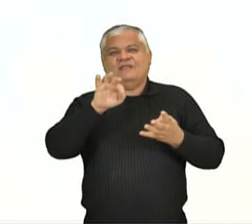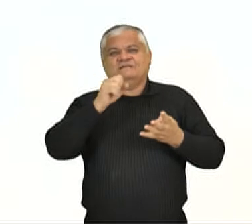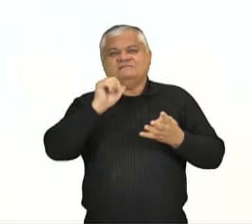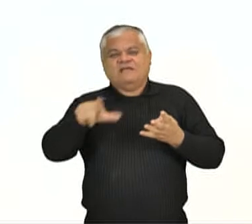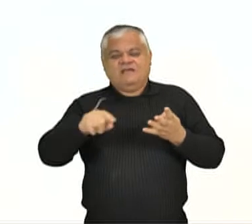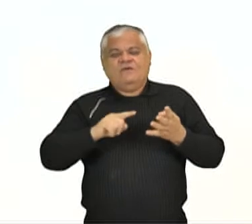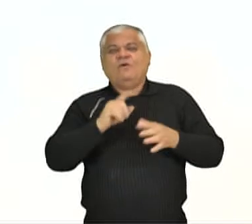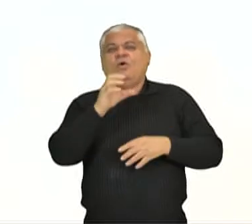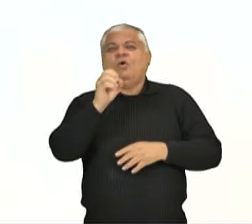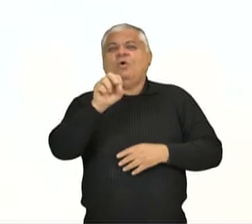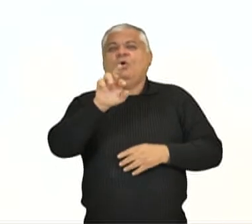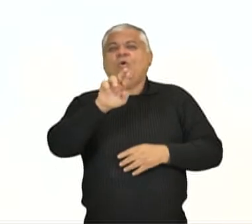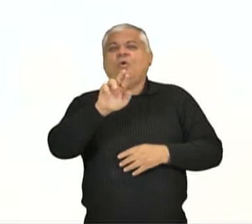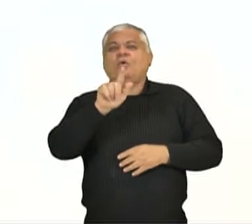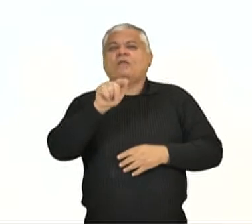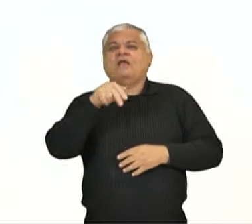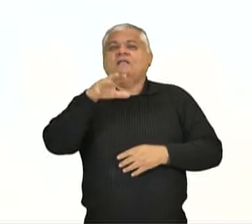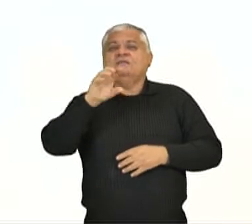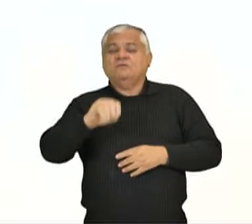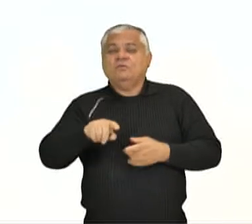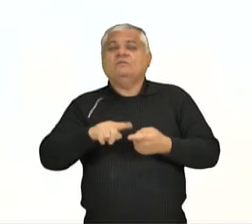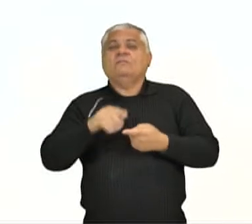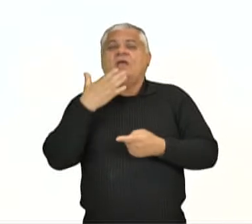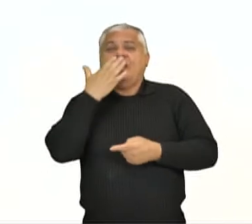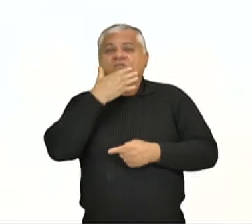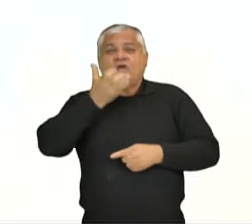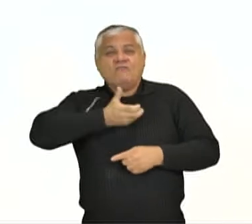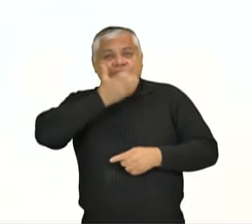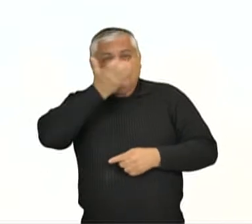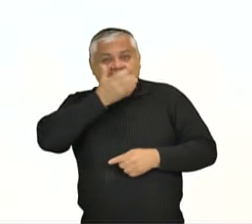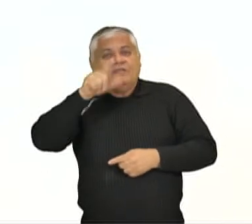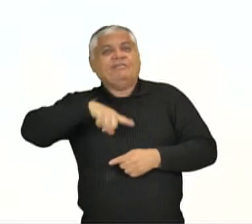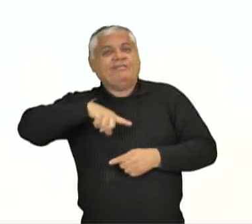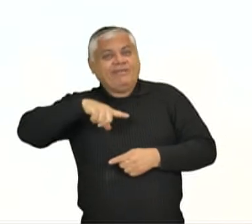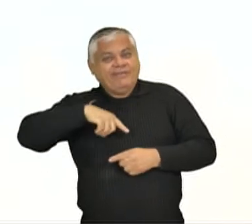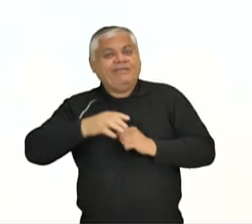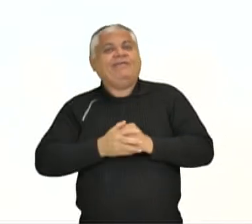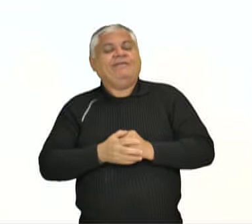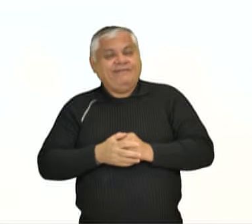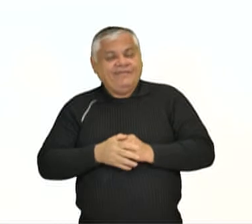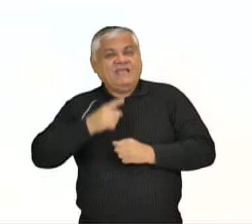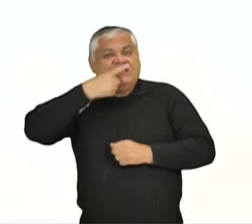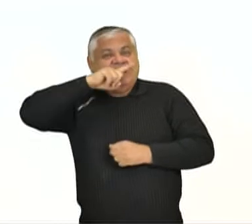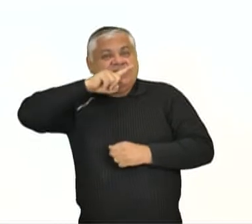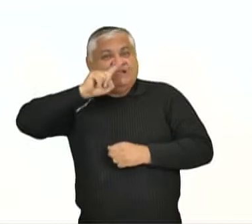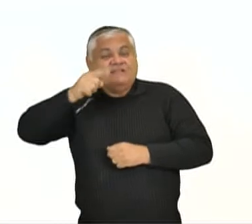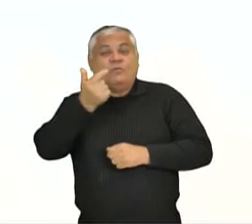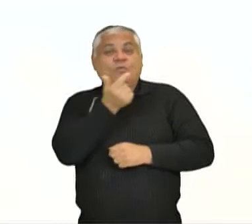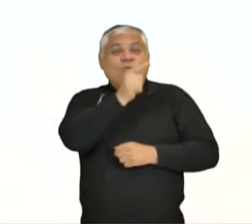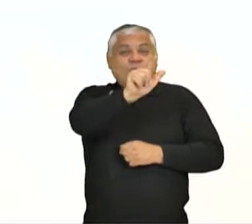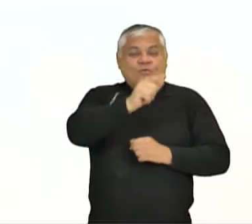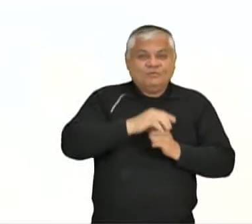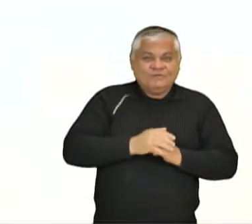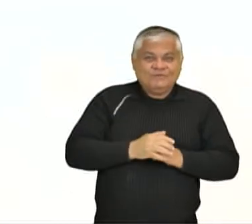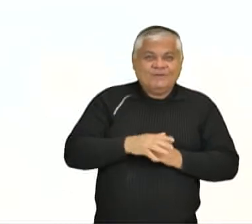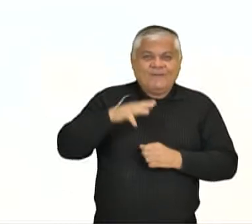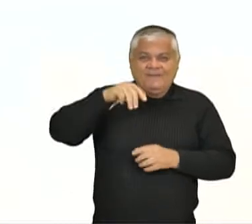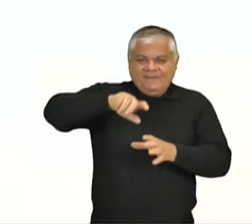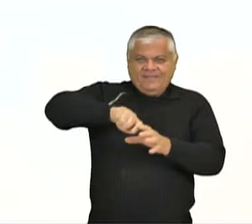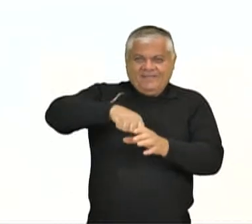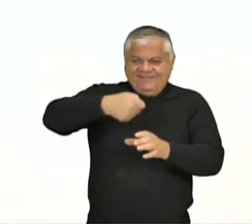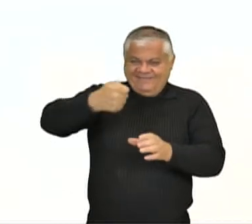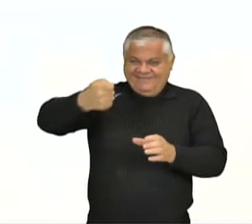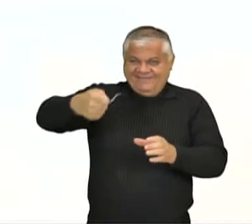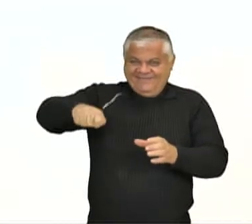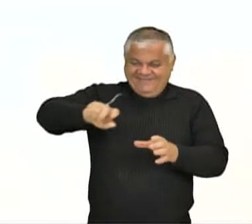orgânico, o açúcar de frutose feito a partir de frutas e não da cana, melado de cana, adoçantes